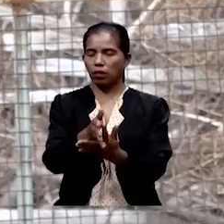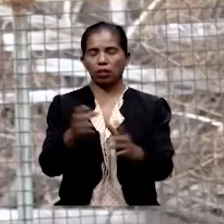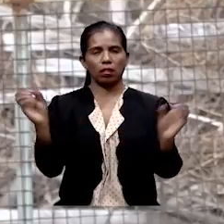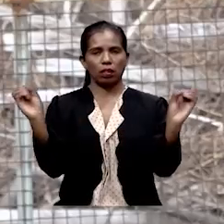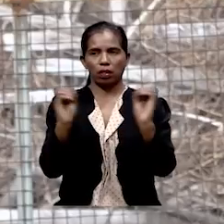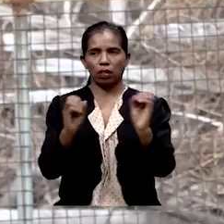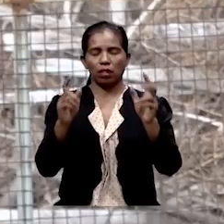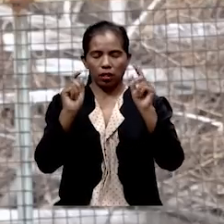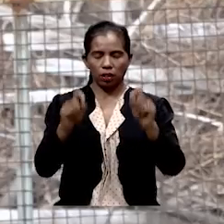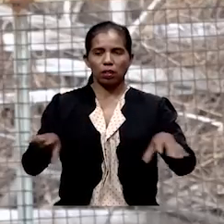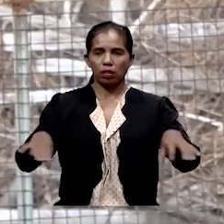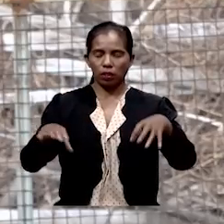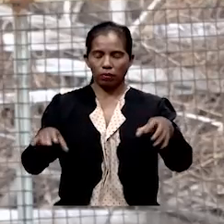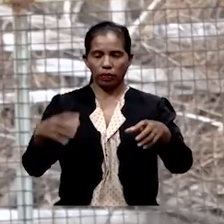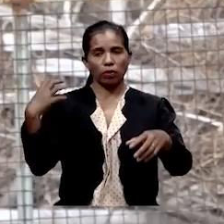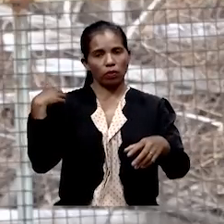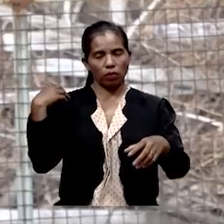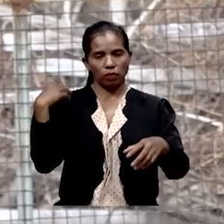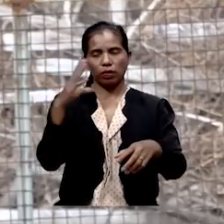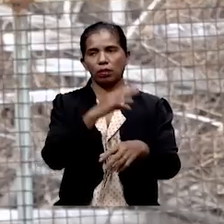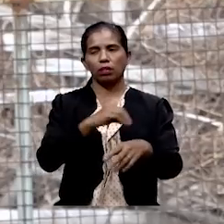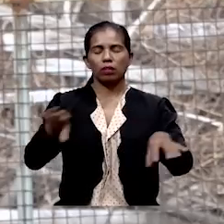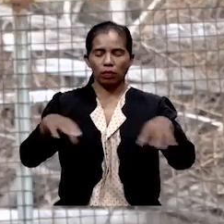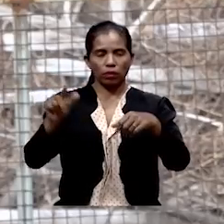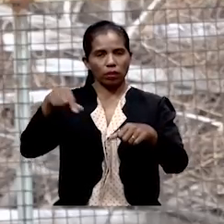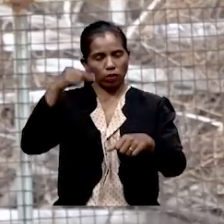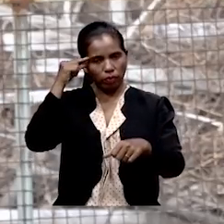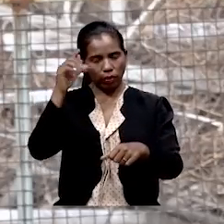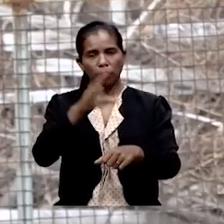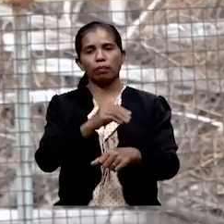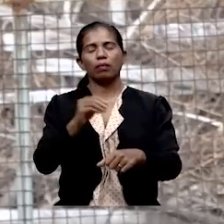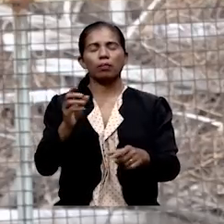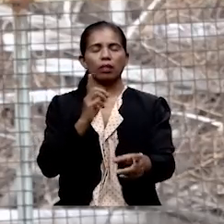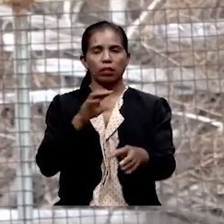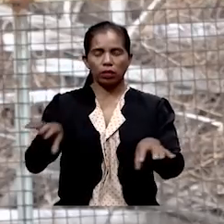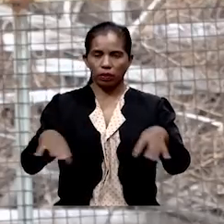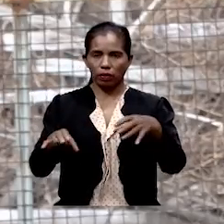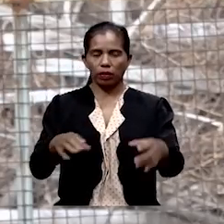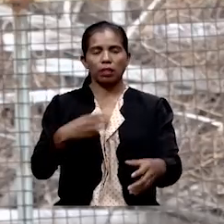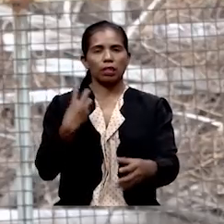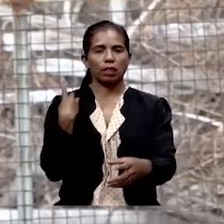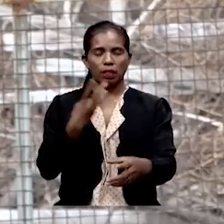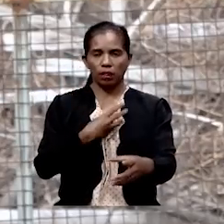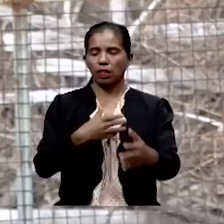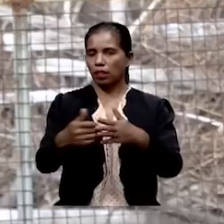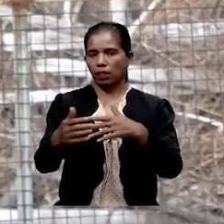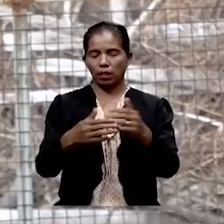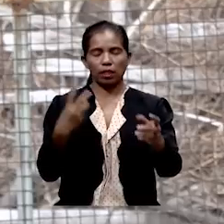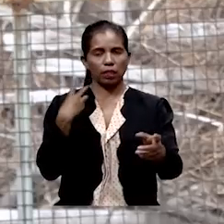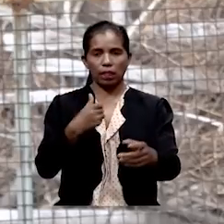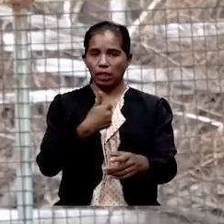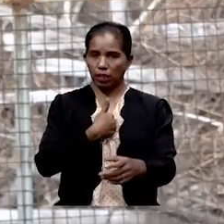significa ten ke serviço office ka serviço ia governian. Mebe sucesso depende ba ita ida idak, no